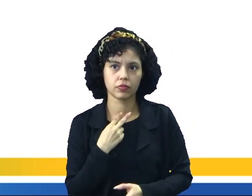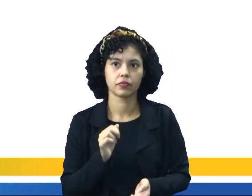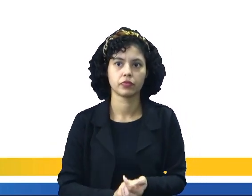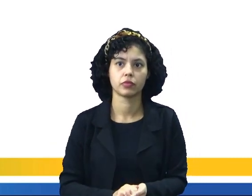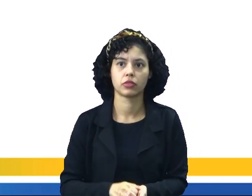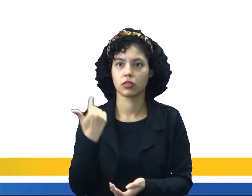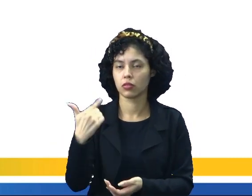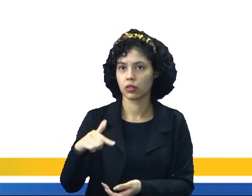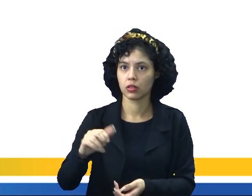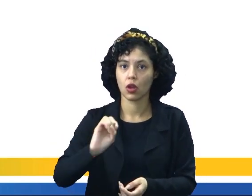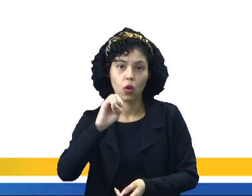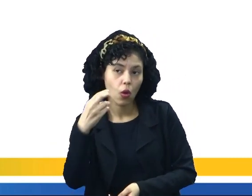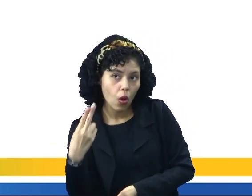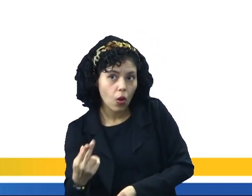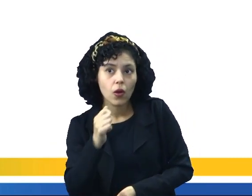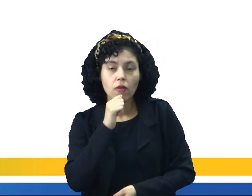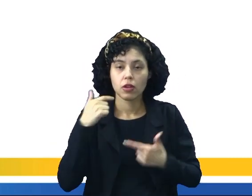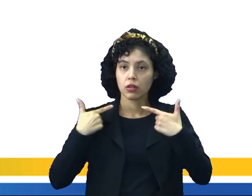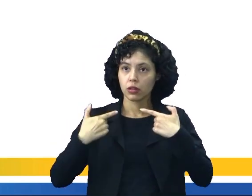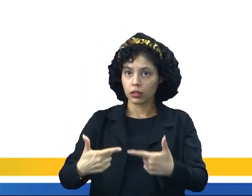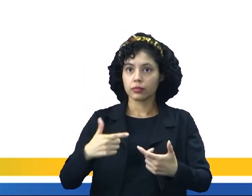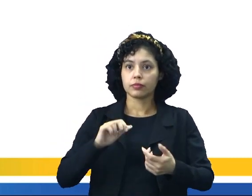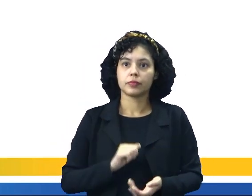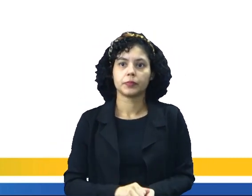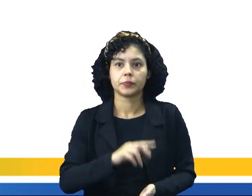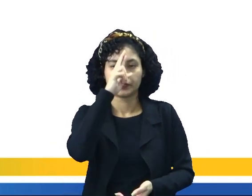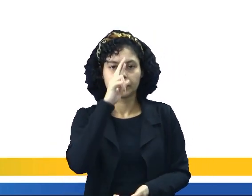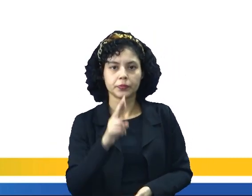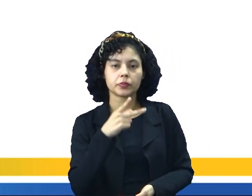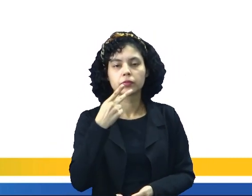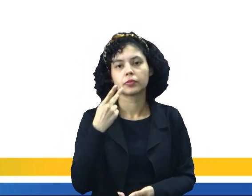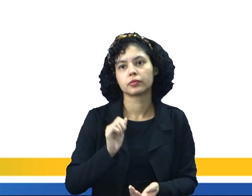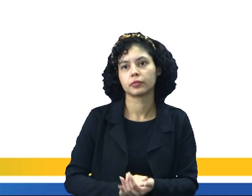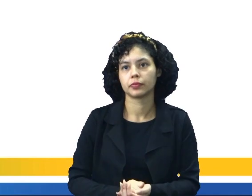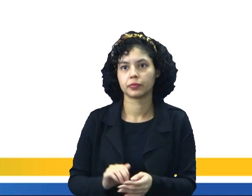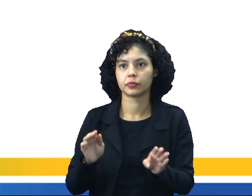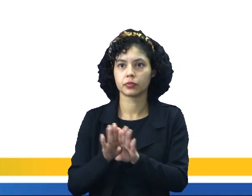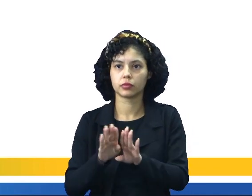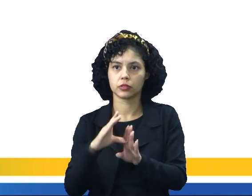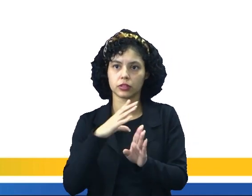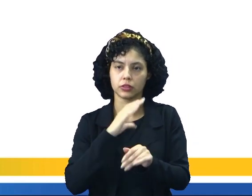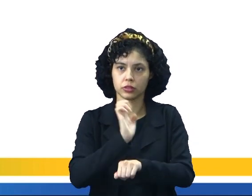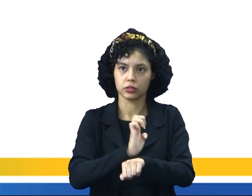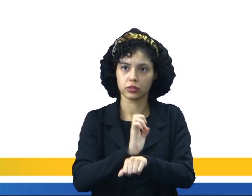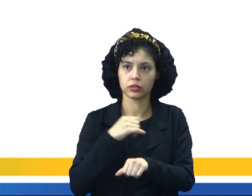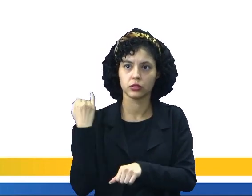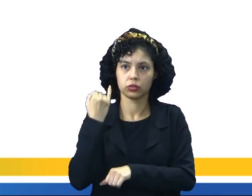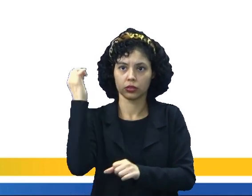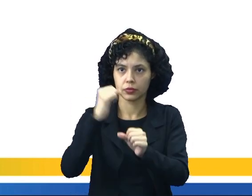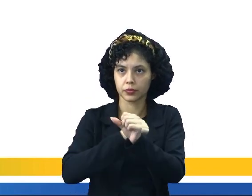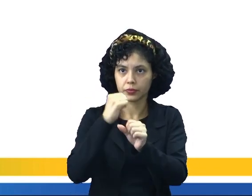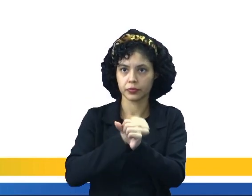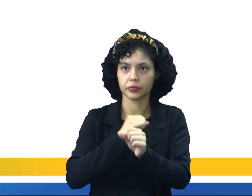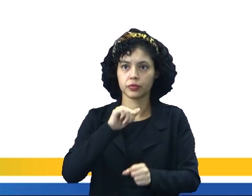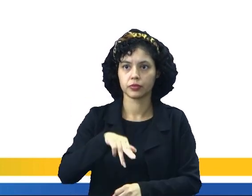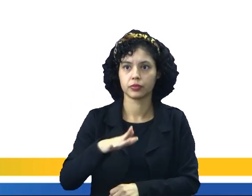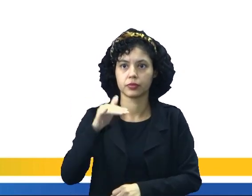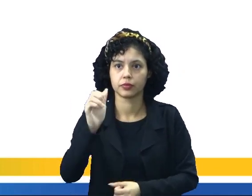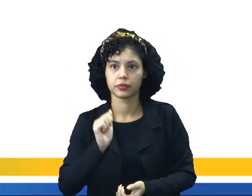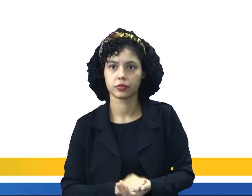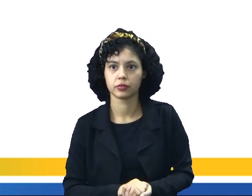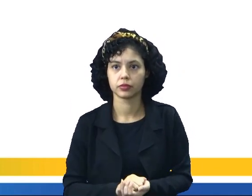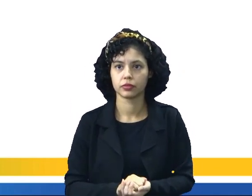idade suficiente ou ele estivesse em guerra. A respeito das cidades-estados, algumas das principais cidades construídas pelos